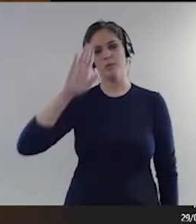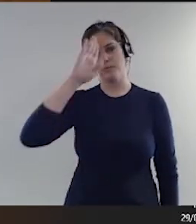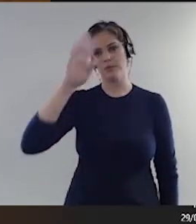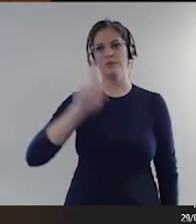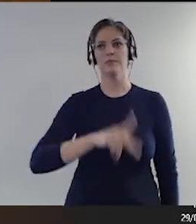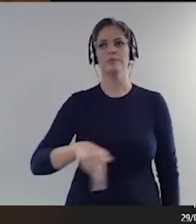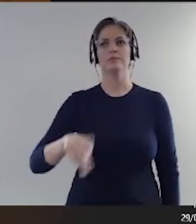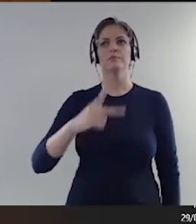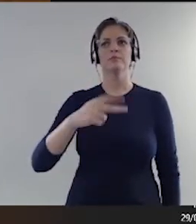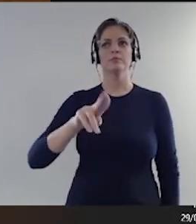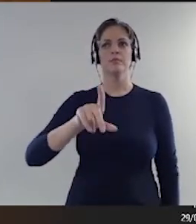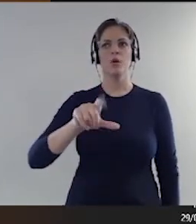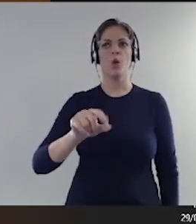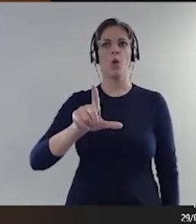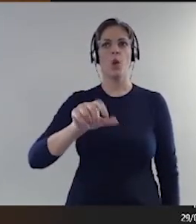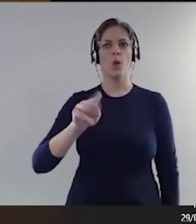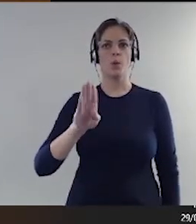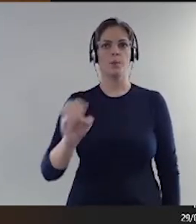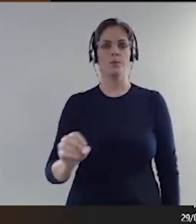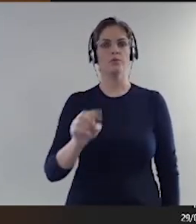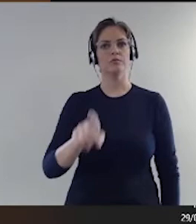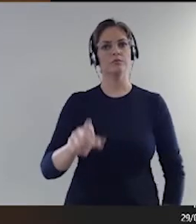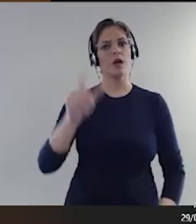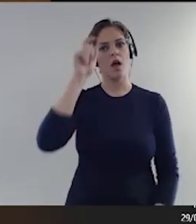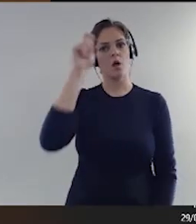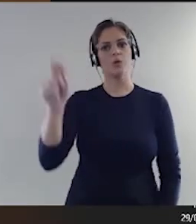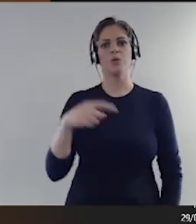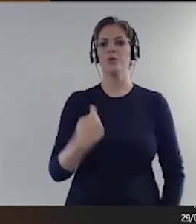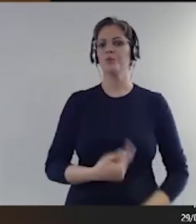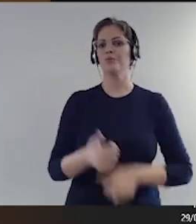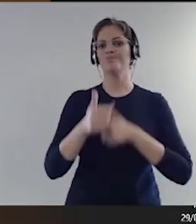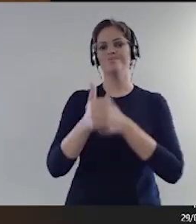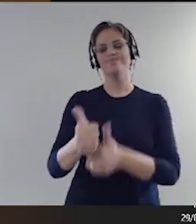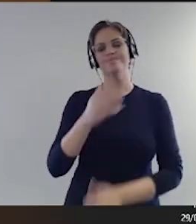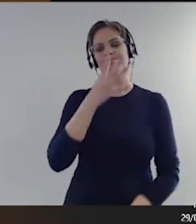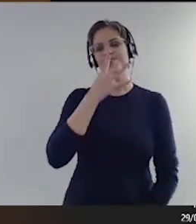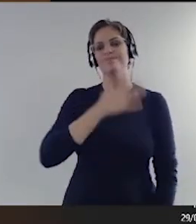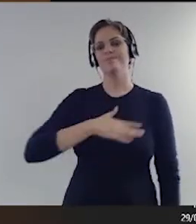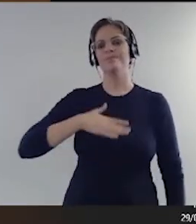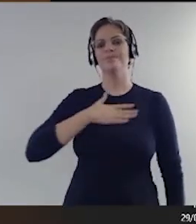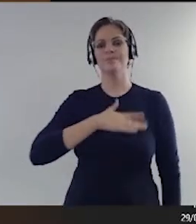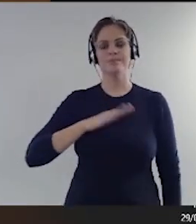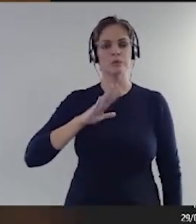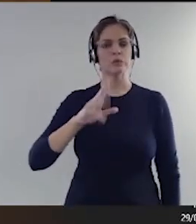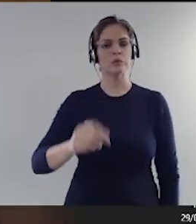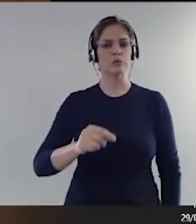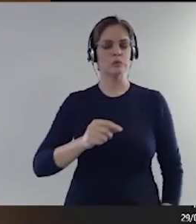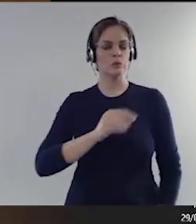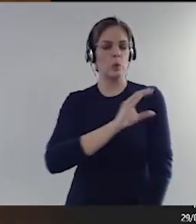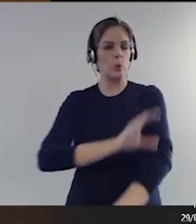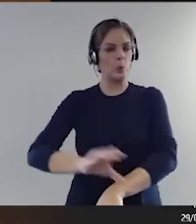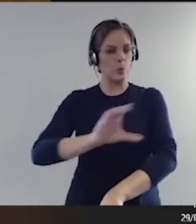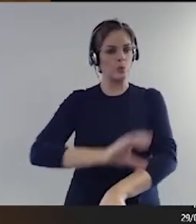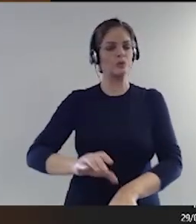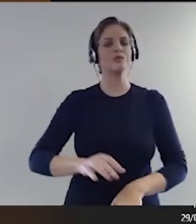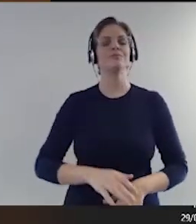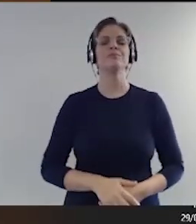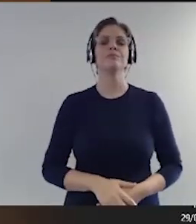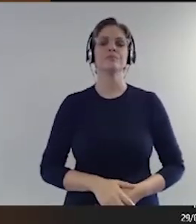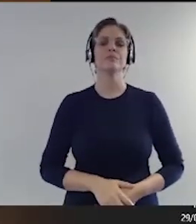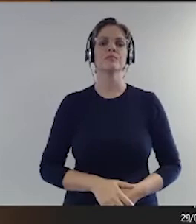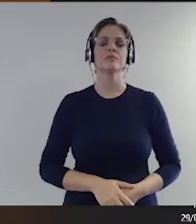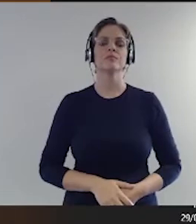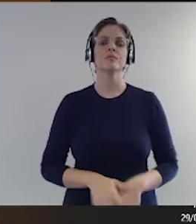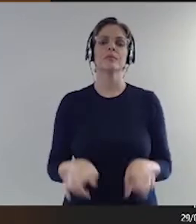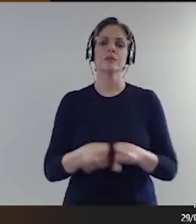o professor de todos nós, o autor que todos nós seguimos e admiramos nos nossos cursos, e sempre com o